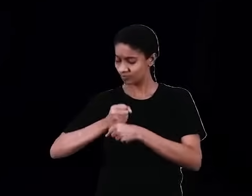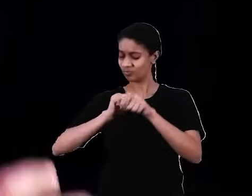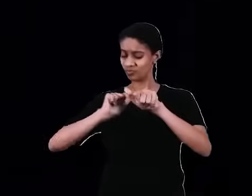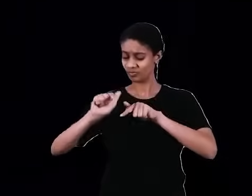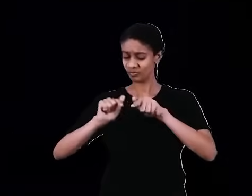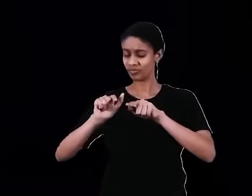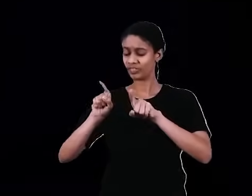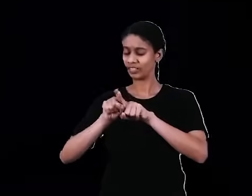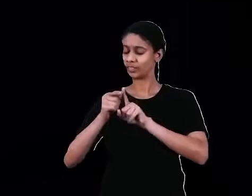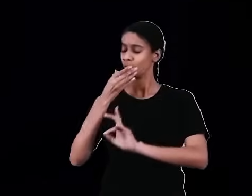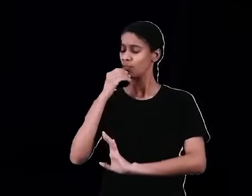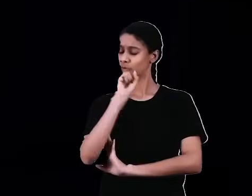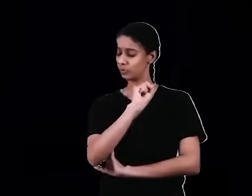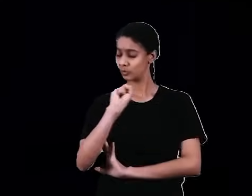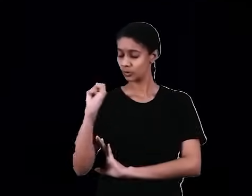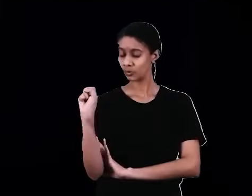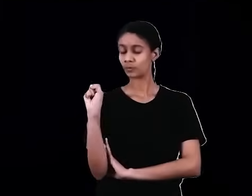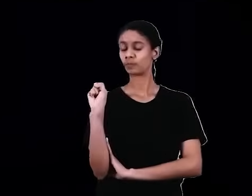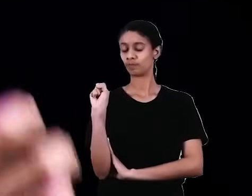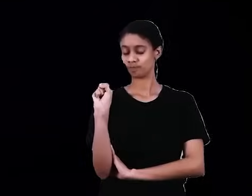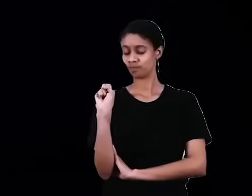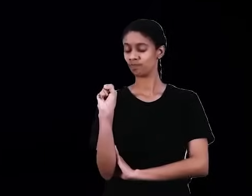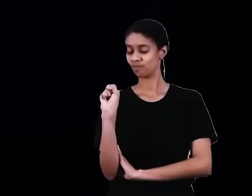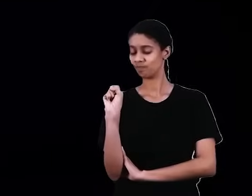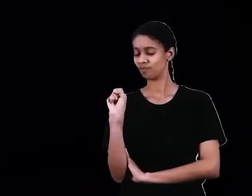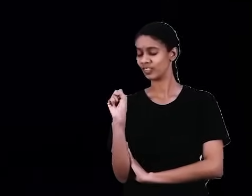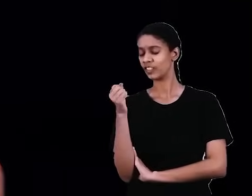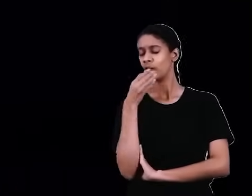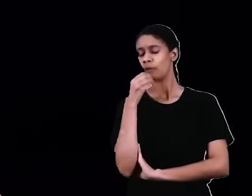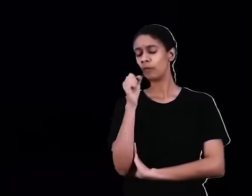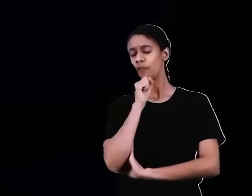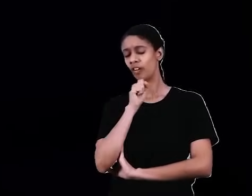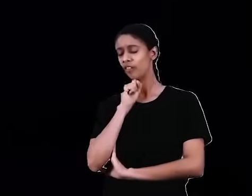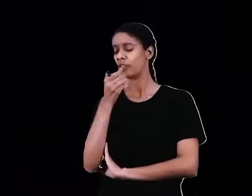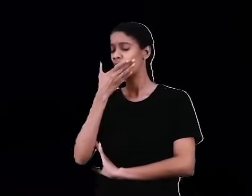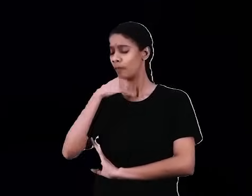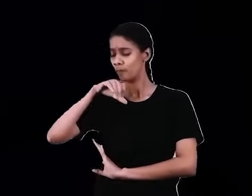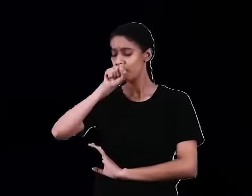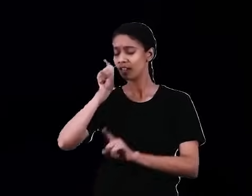um sogro, um avô, uma mãe.